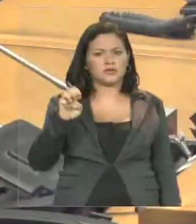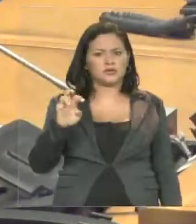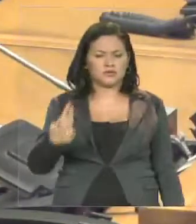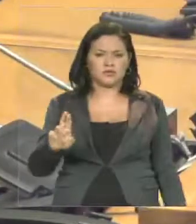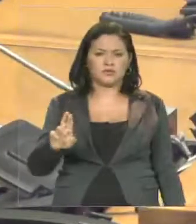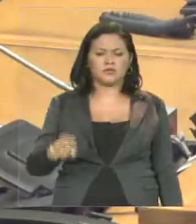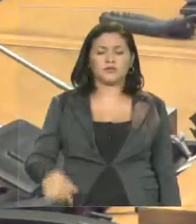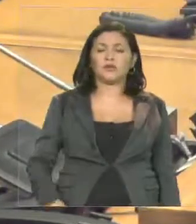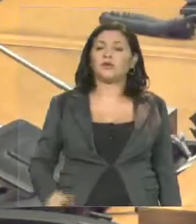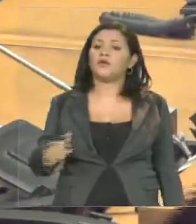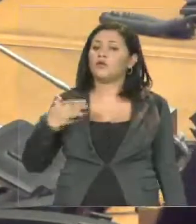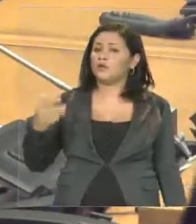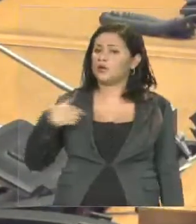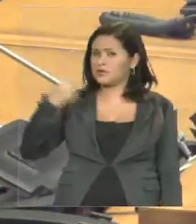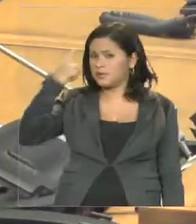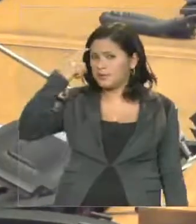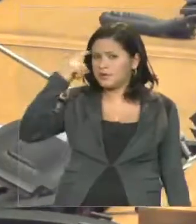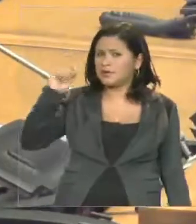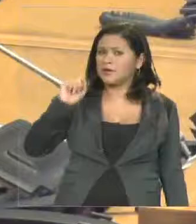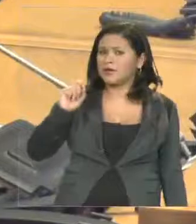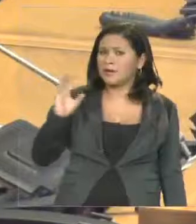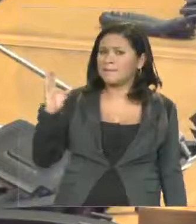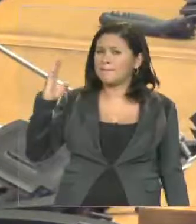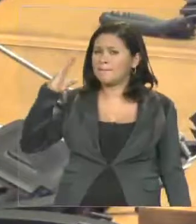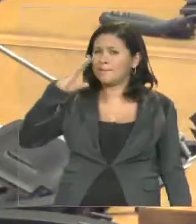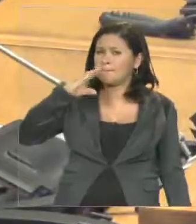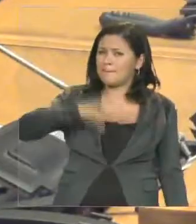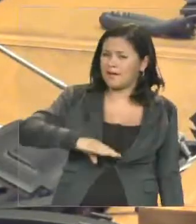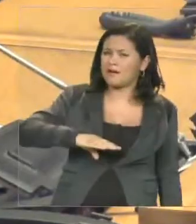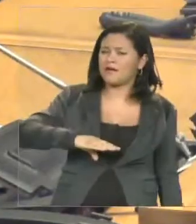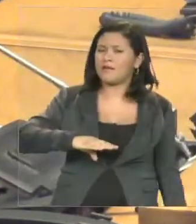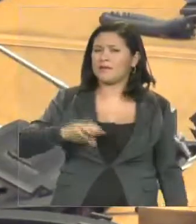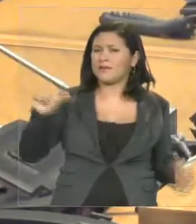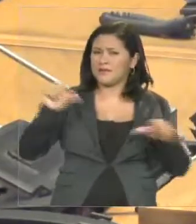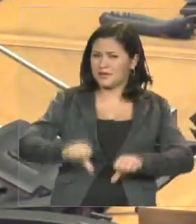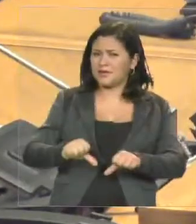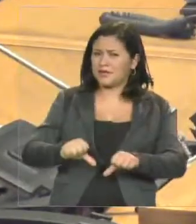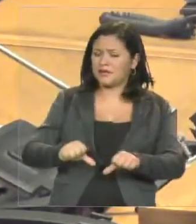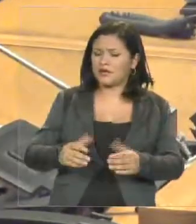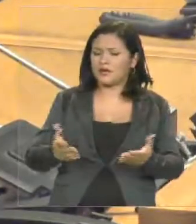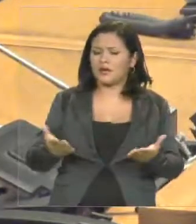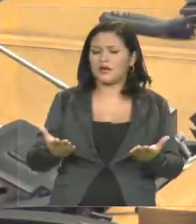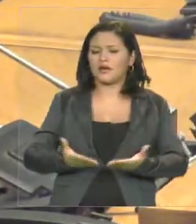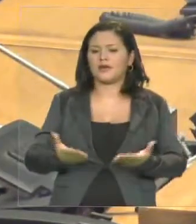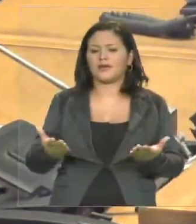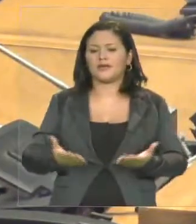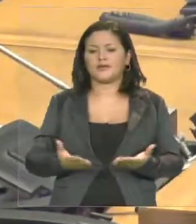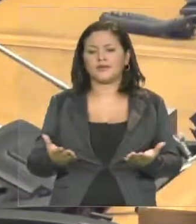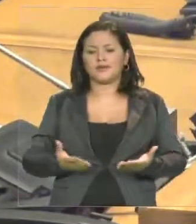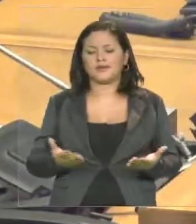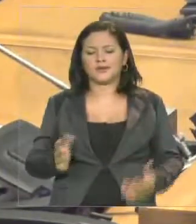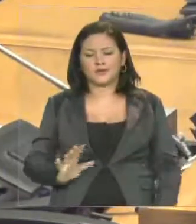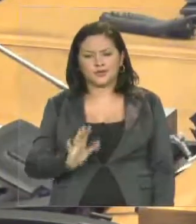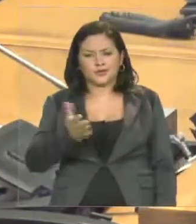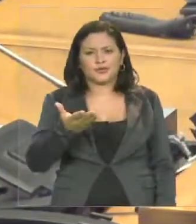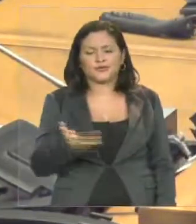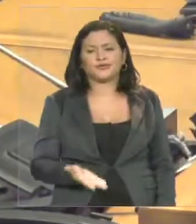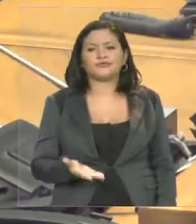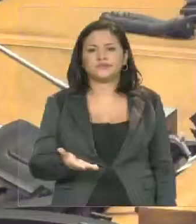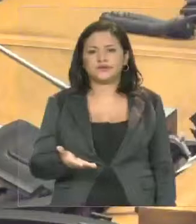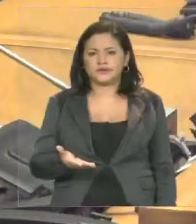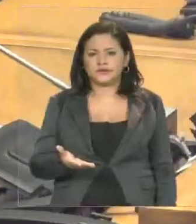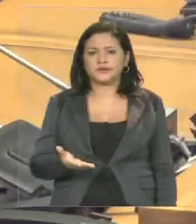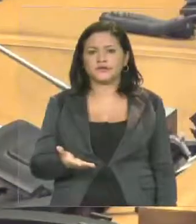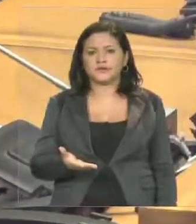eu penso que o saco de maldade já esvaziou, aparece um fato grave como esse, tirando recurso